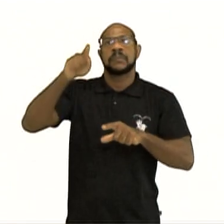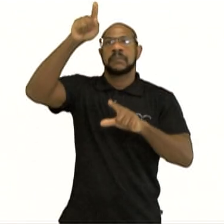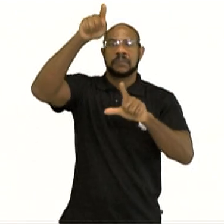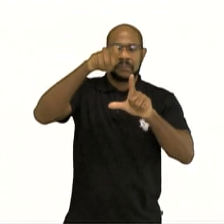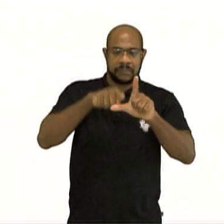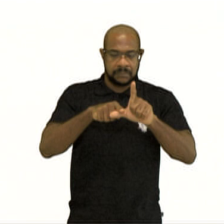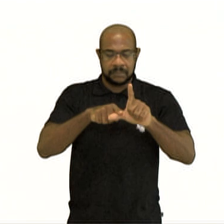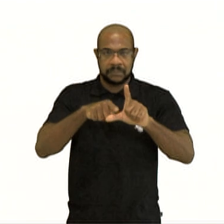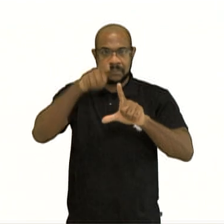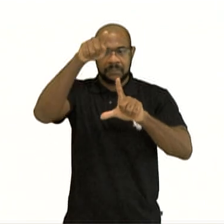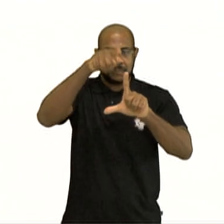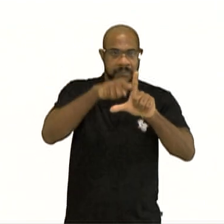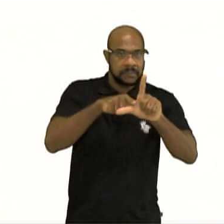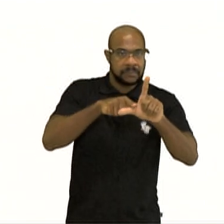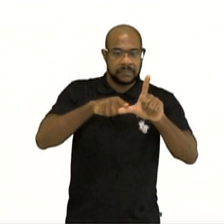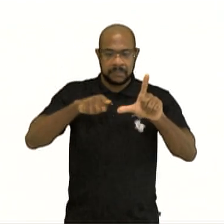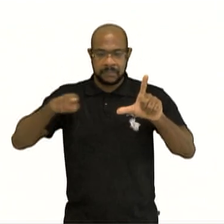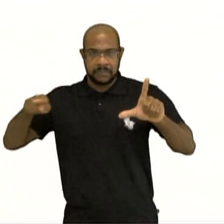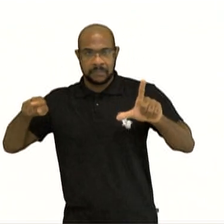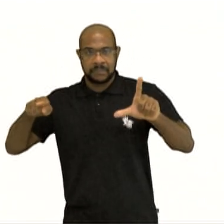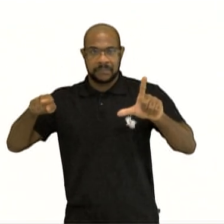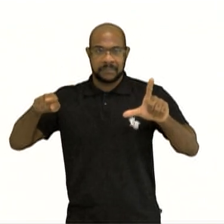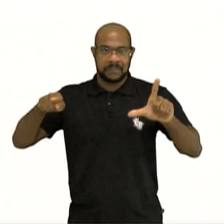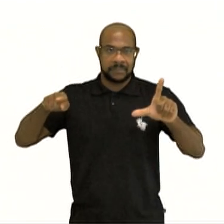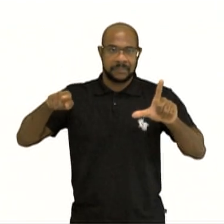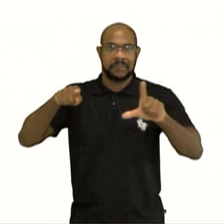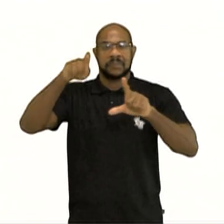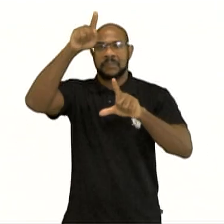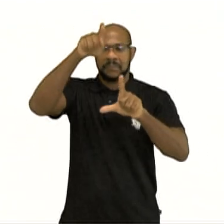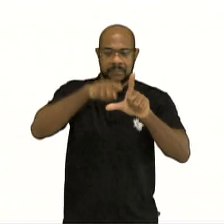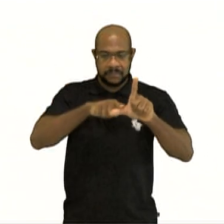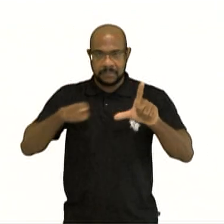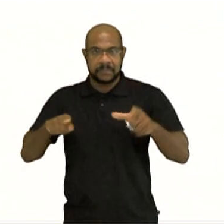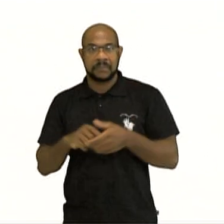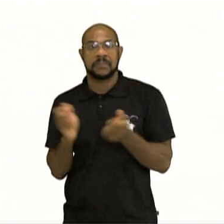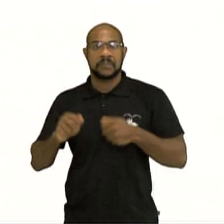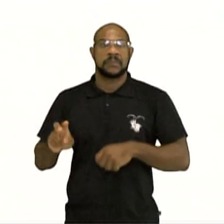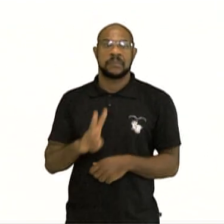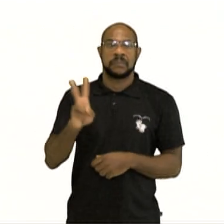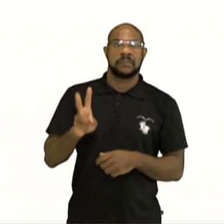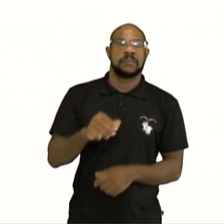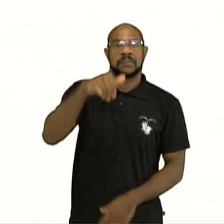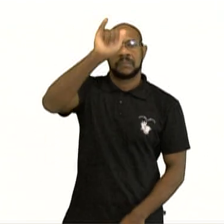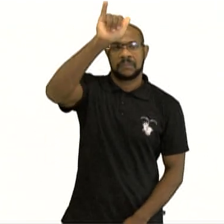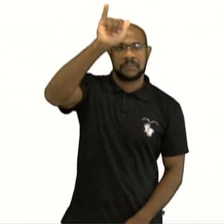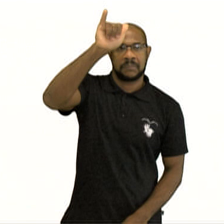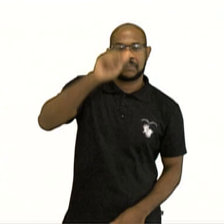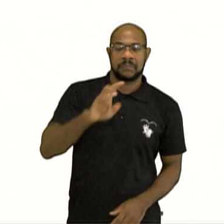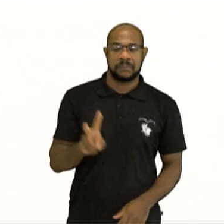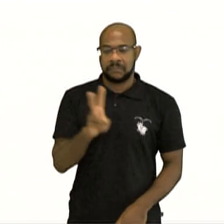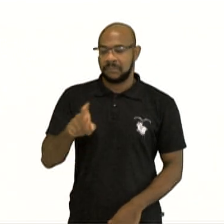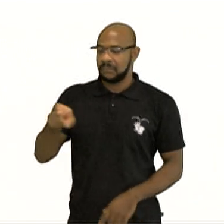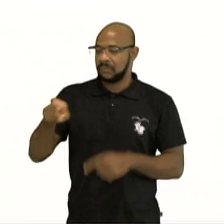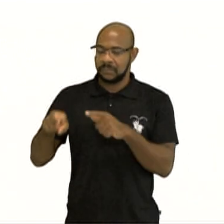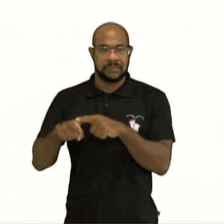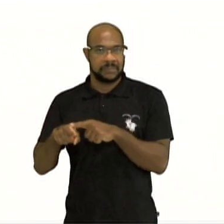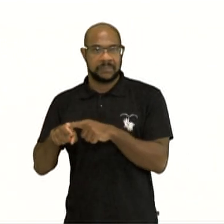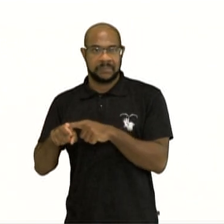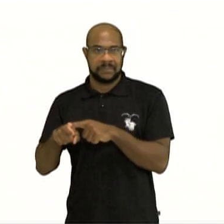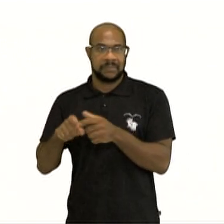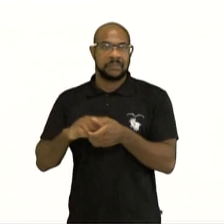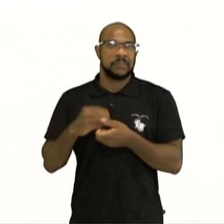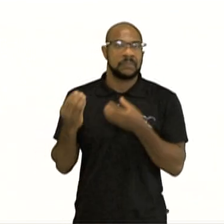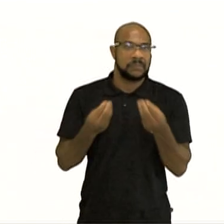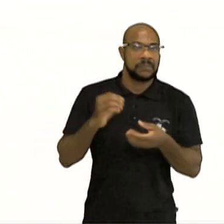eles vão usar valores de x para o conjunto domínio e os valores de y para o conjunto contradomínio. Por que eu coloquei